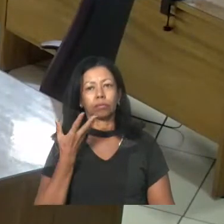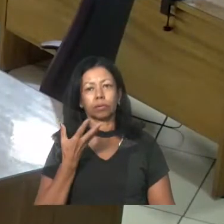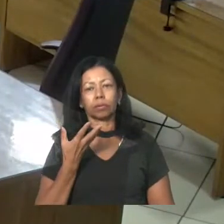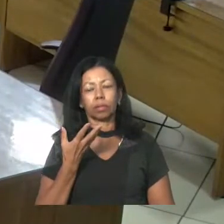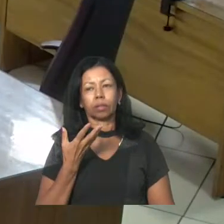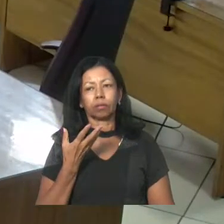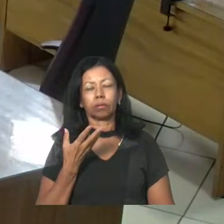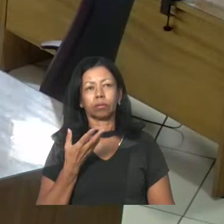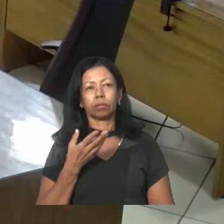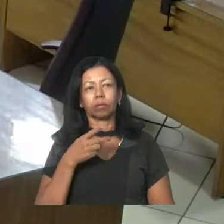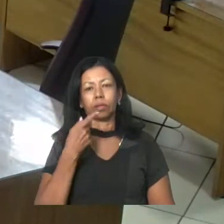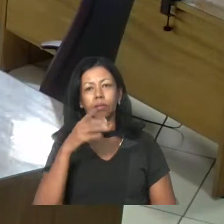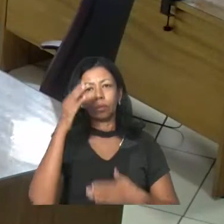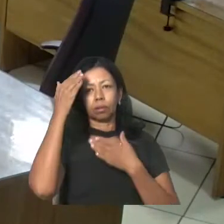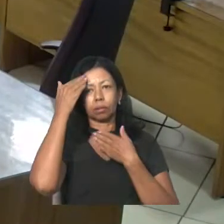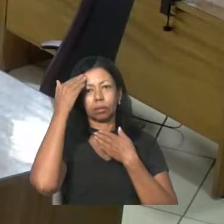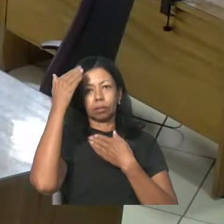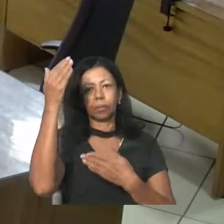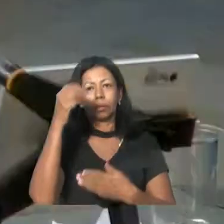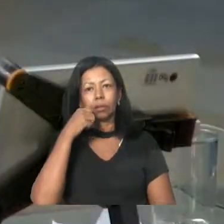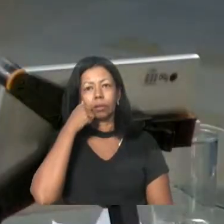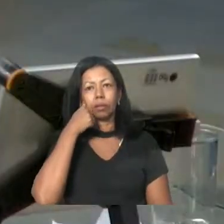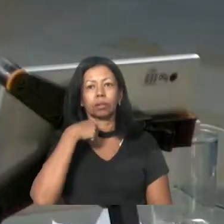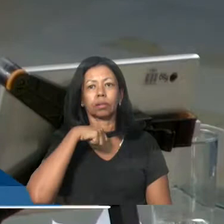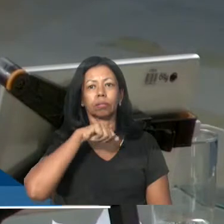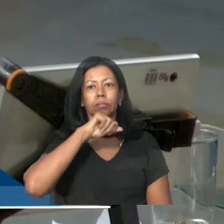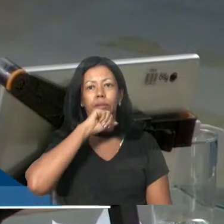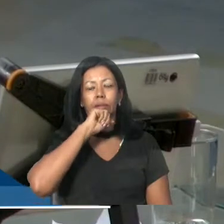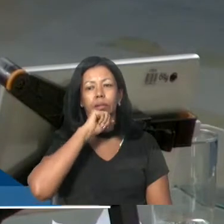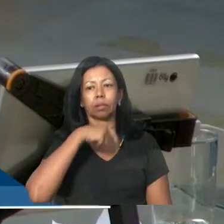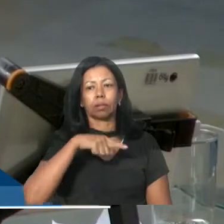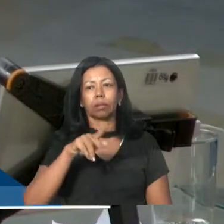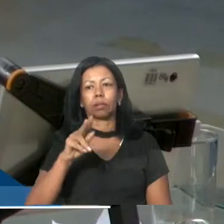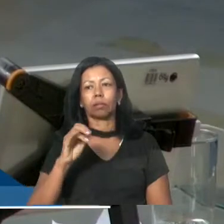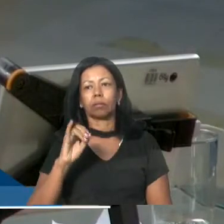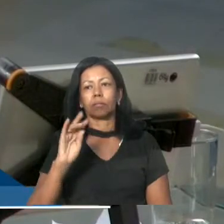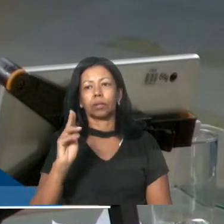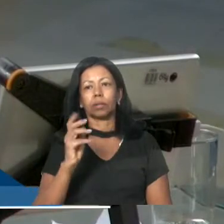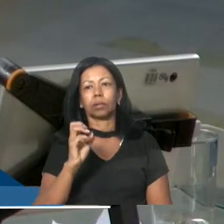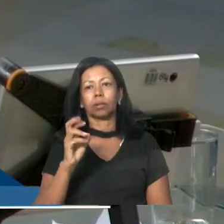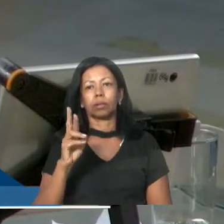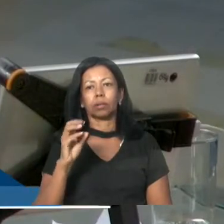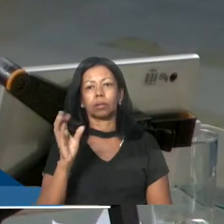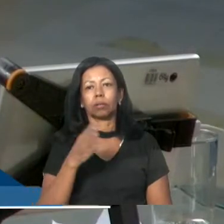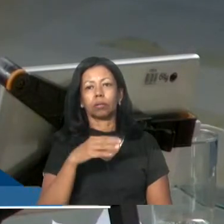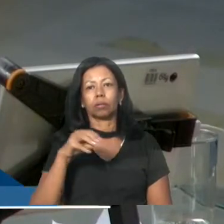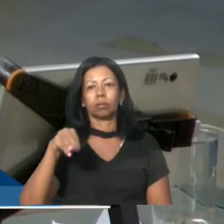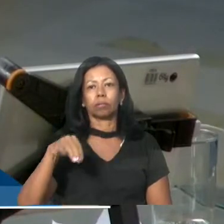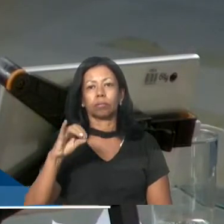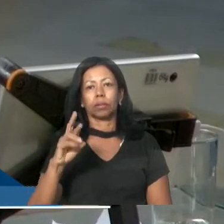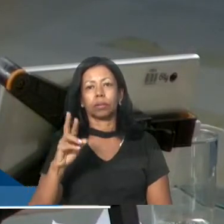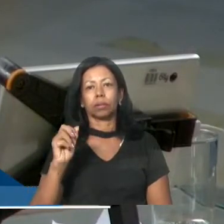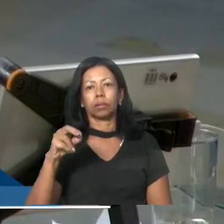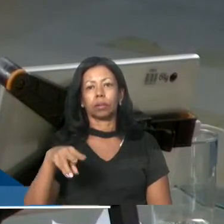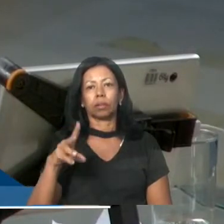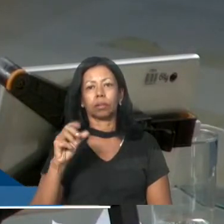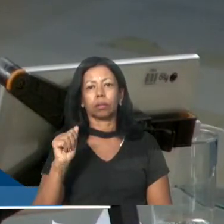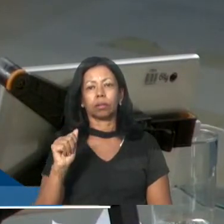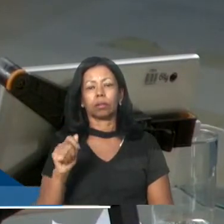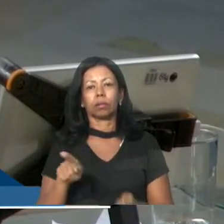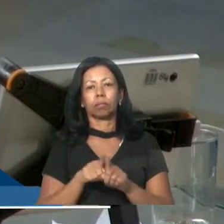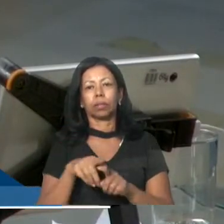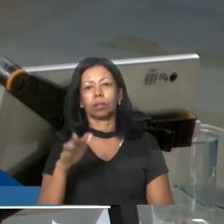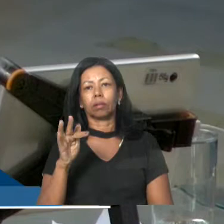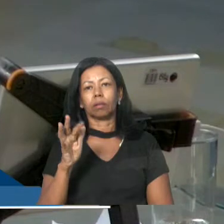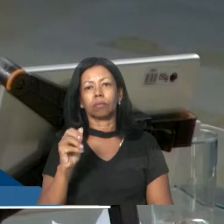reverberar aqui o agradecimento das mães da região do Pinheiro do Miranda, da Fabril. Na última sessão ordinária, estive aqui